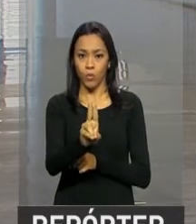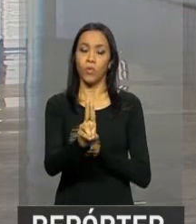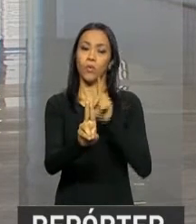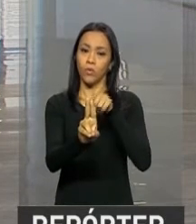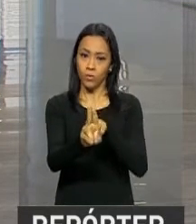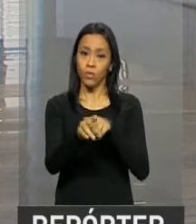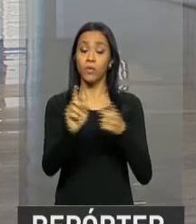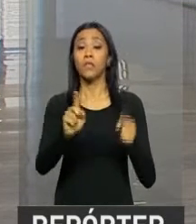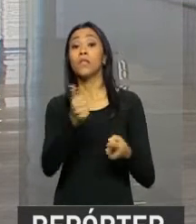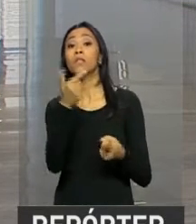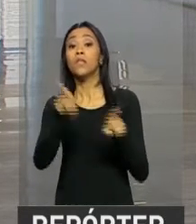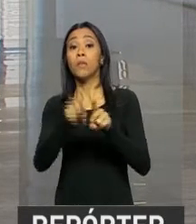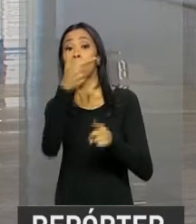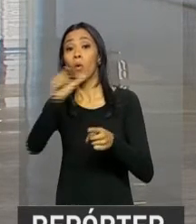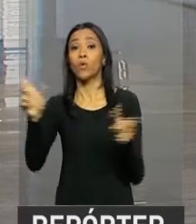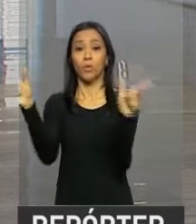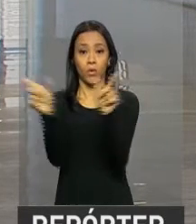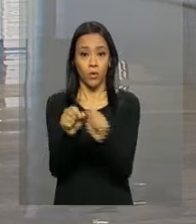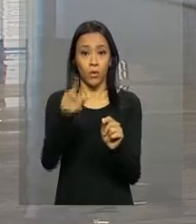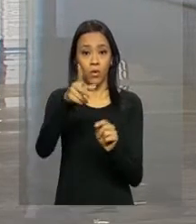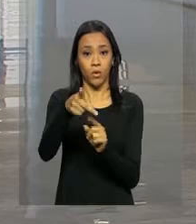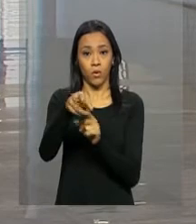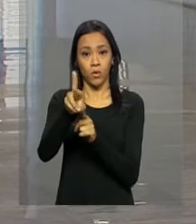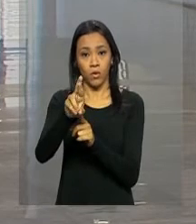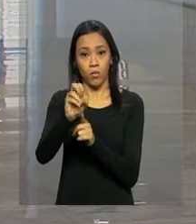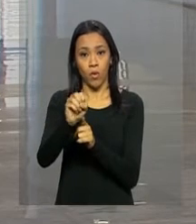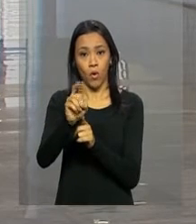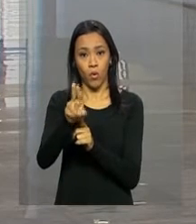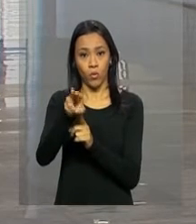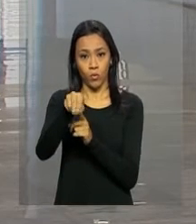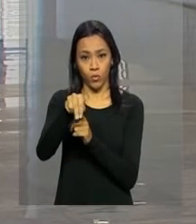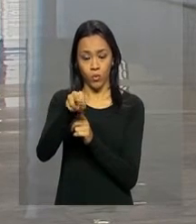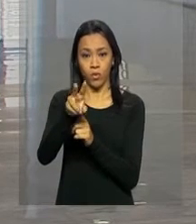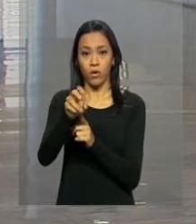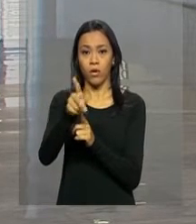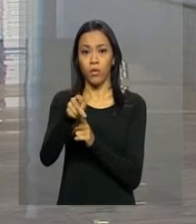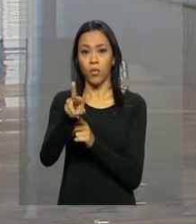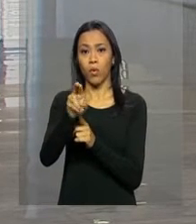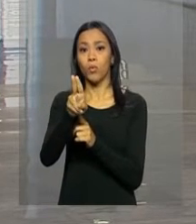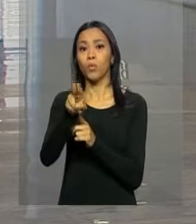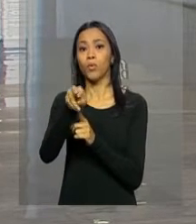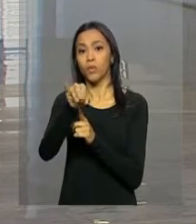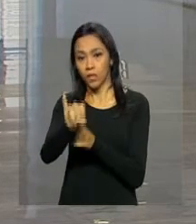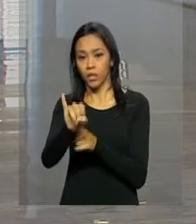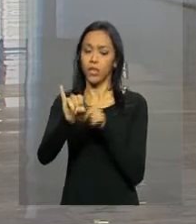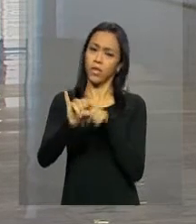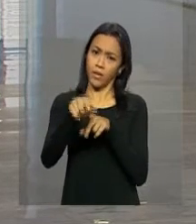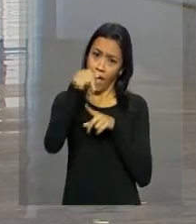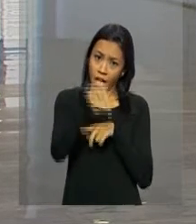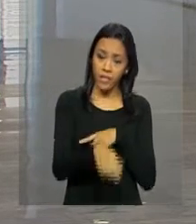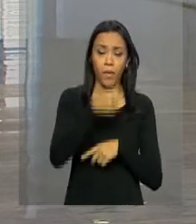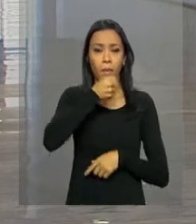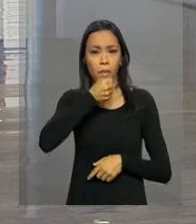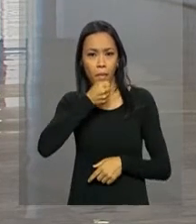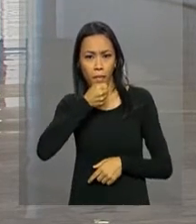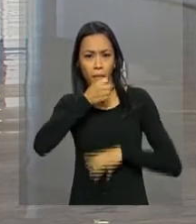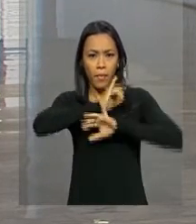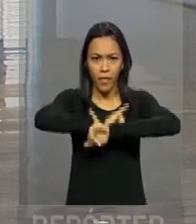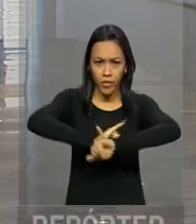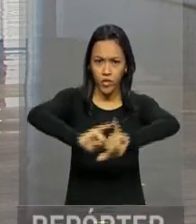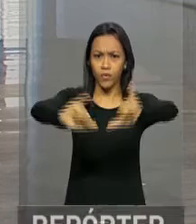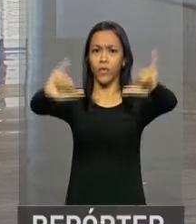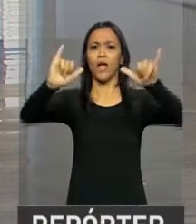da Educação Superior, e também o ProUni, o Programa Universidade para Todos. Essa coletiva, então, de balanço aí das